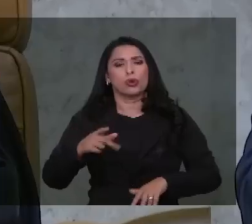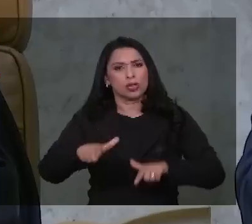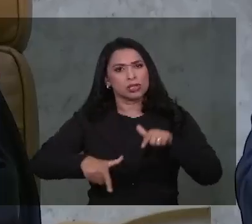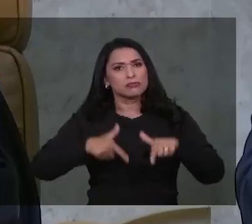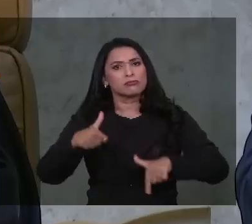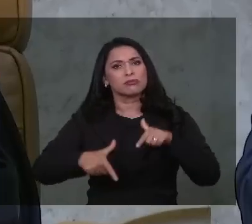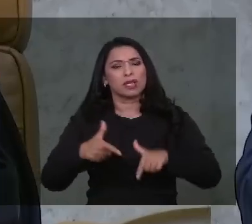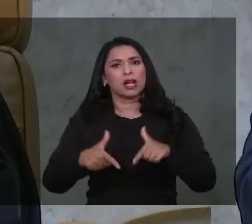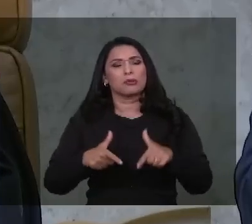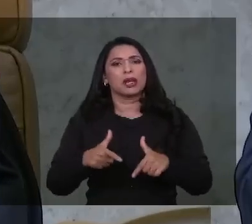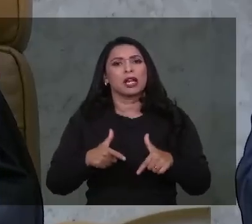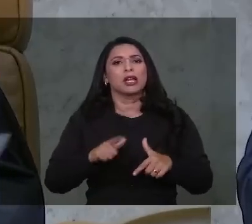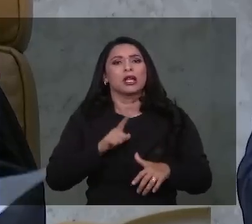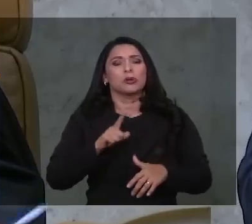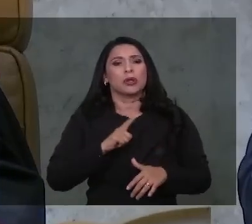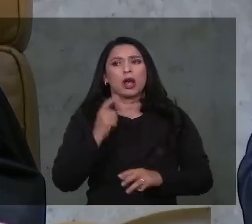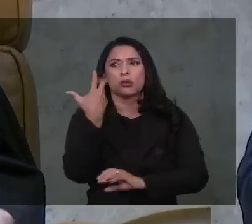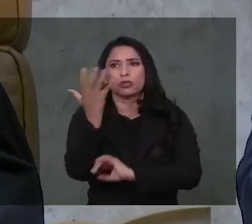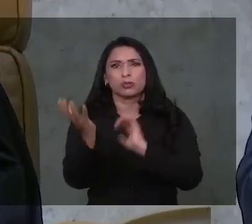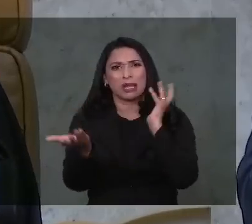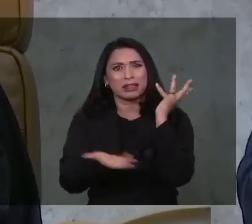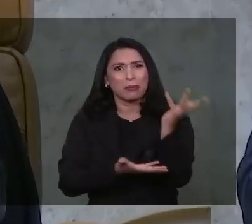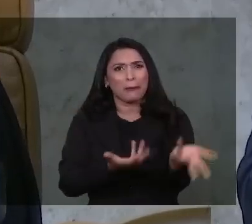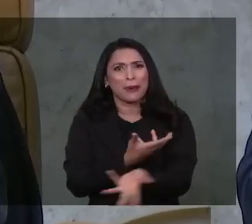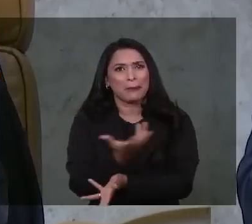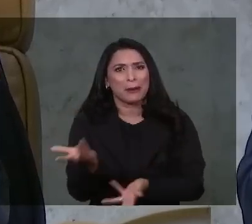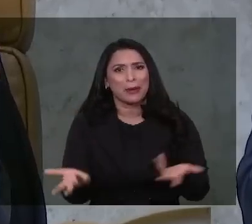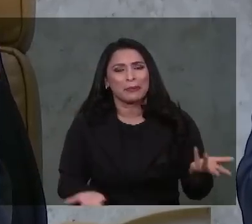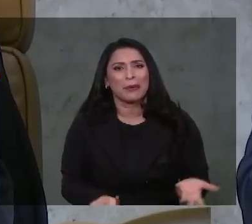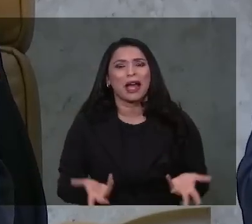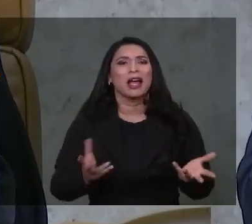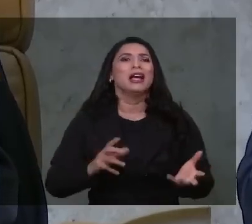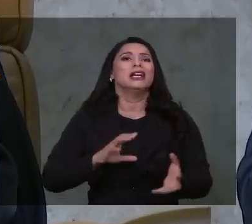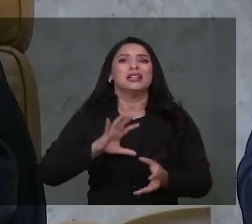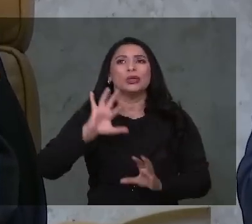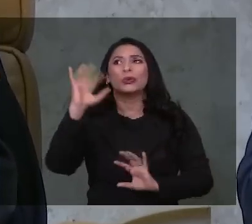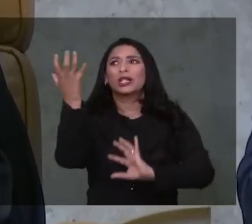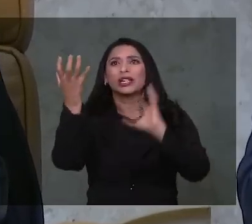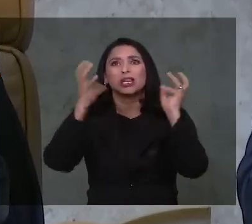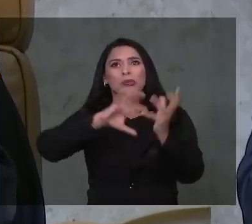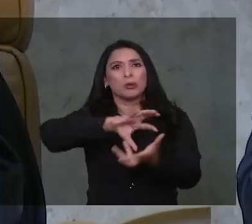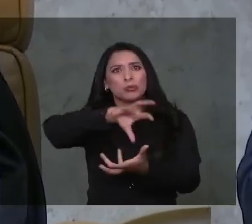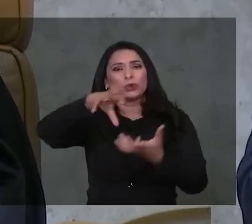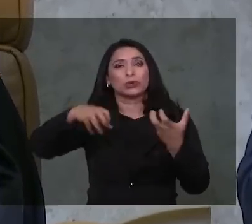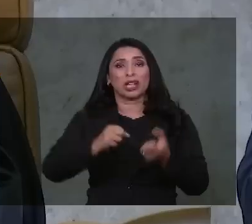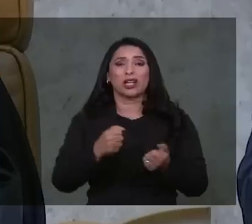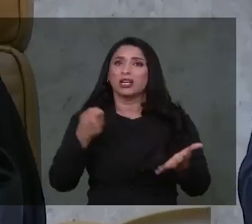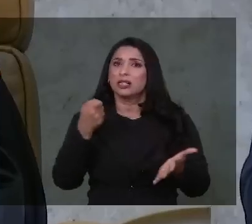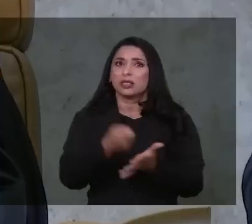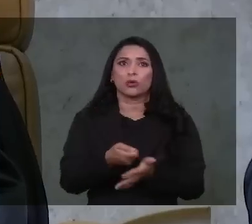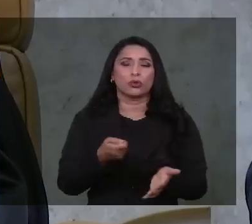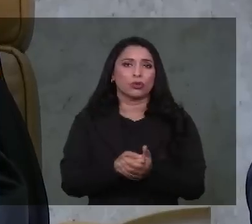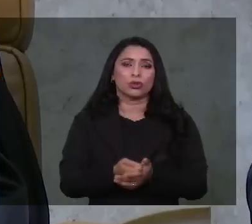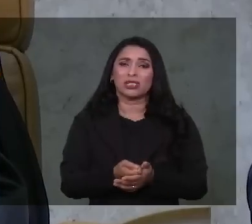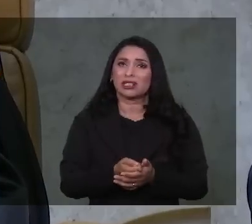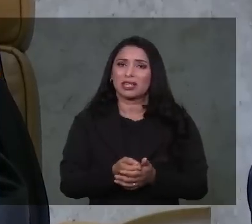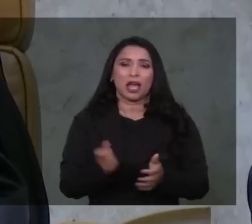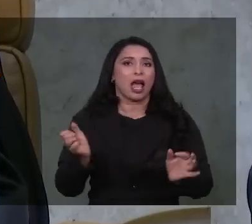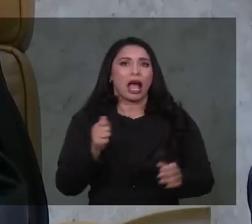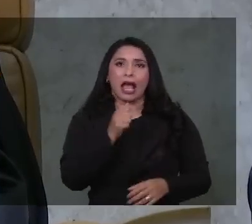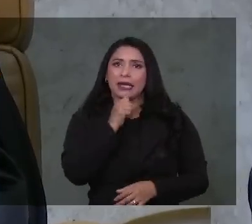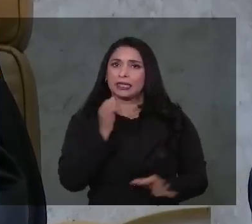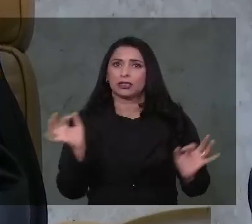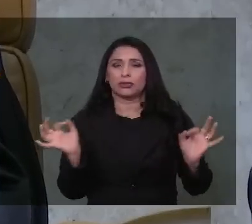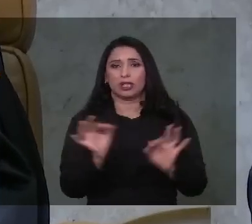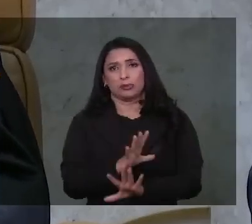o desmatamento e a mudança climática. São lutas inacabadas, mas na vida devemos saborear os avanços e as